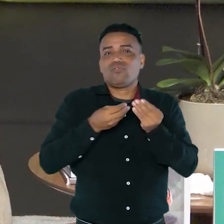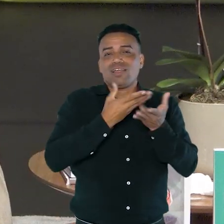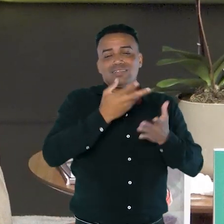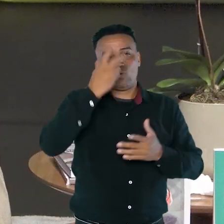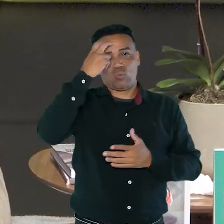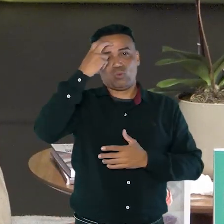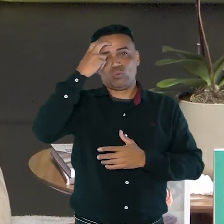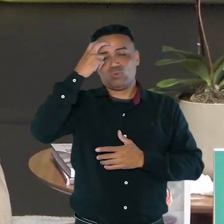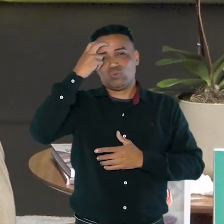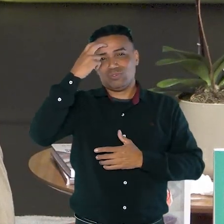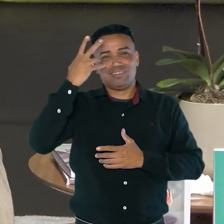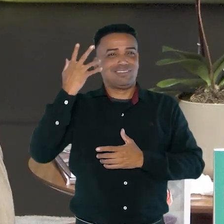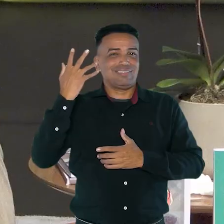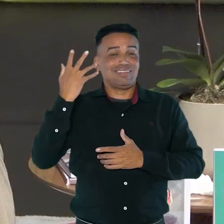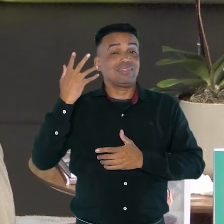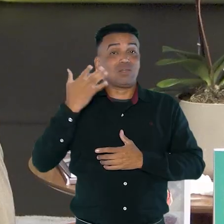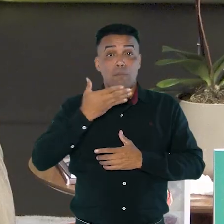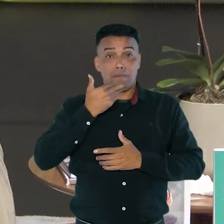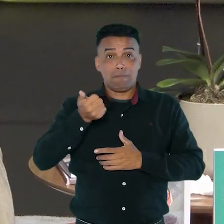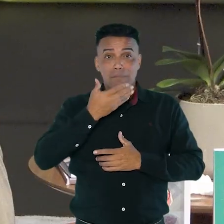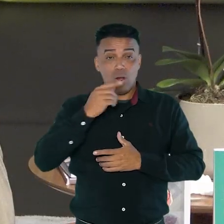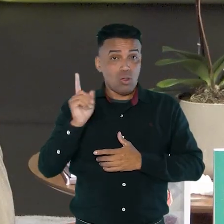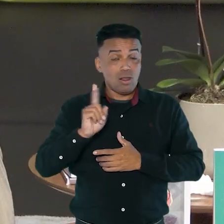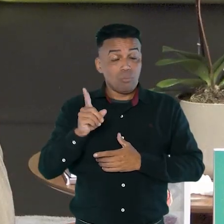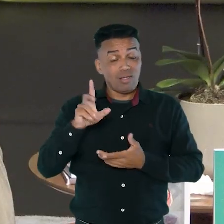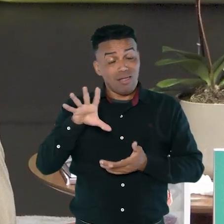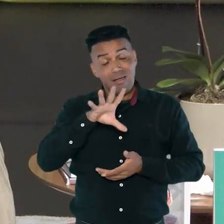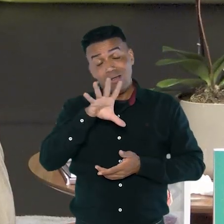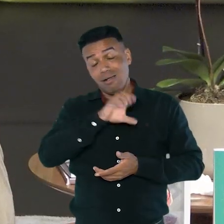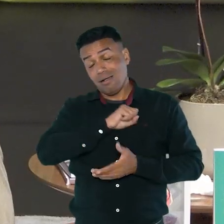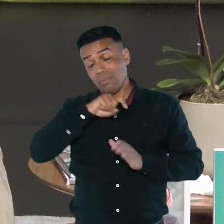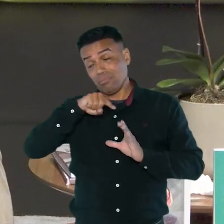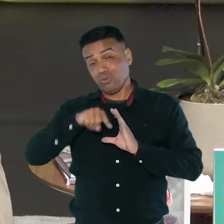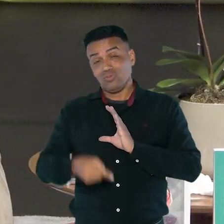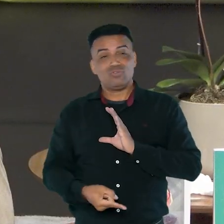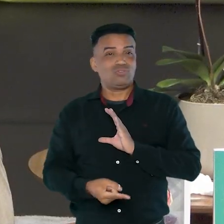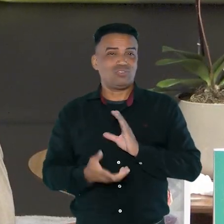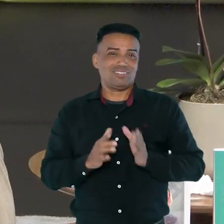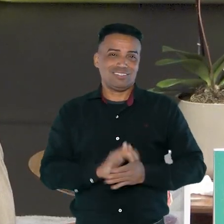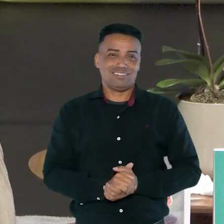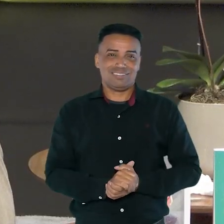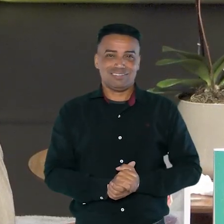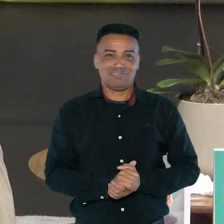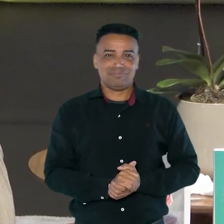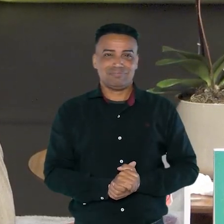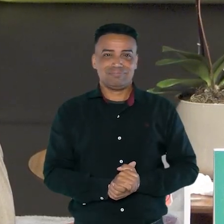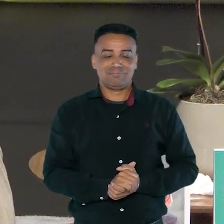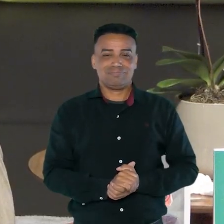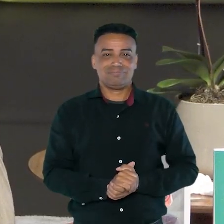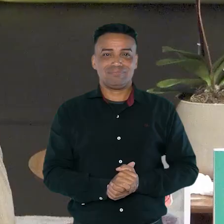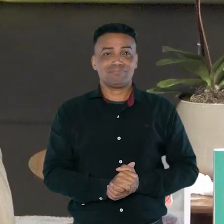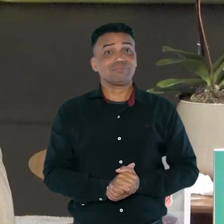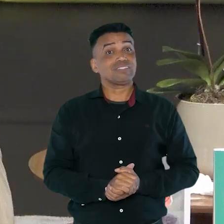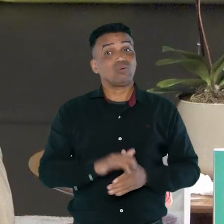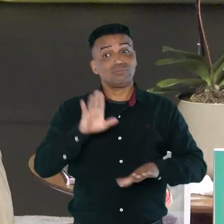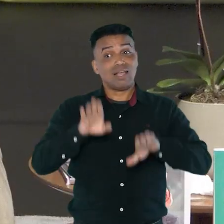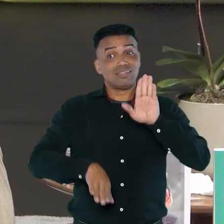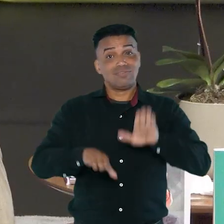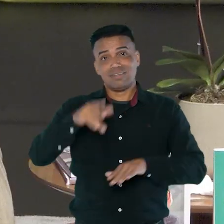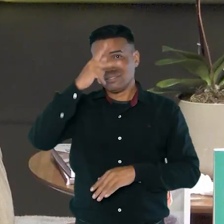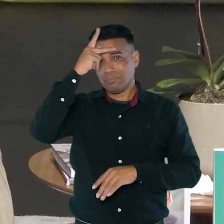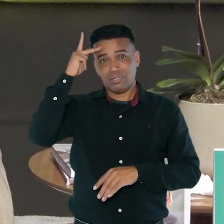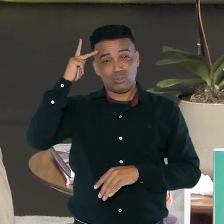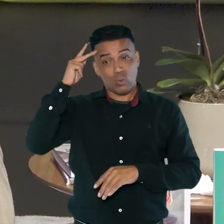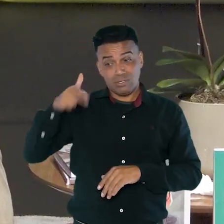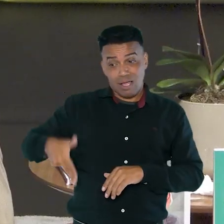cultura. A gente só não está melhor porque a gente ama demais, mano, no Desbaratino. Né? E, às vezes, as